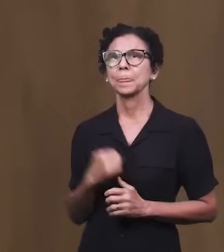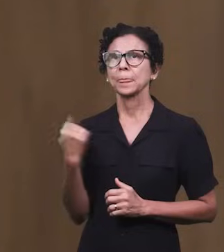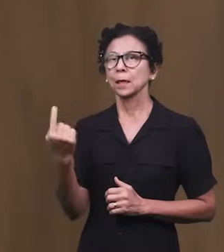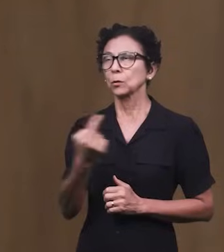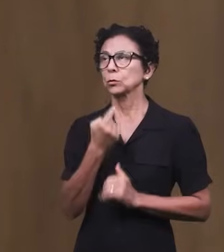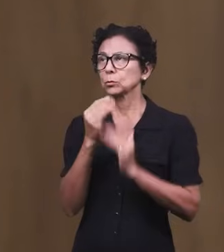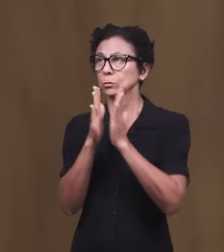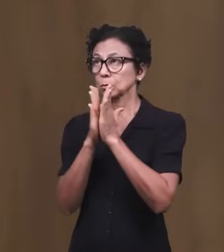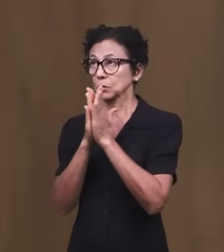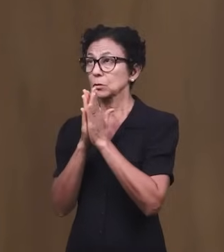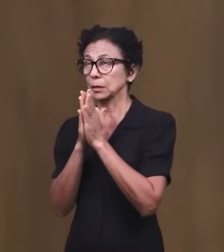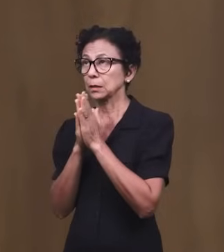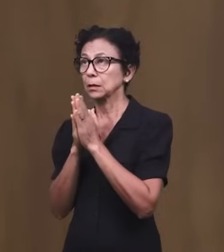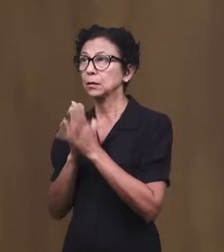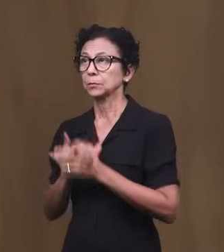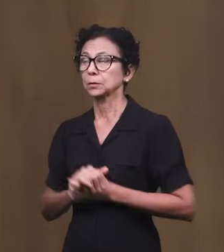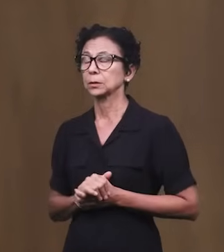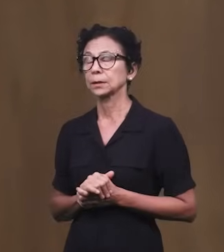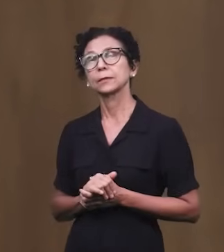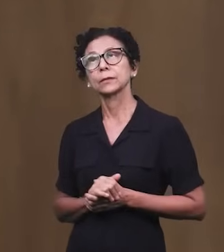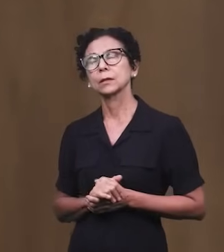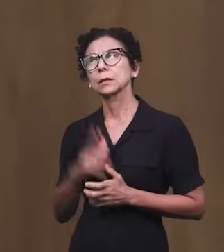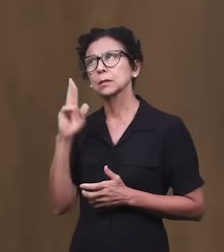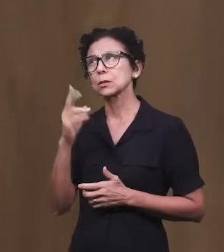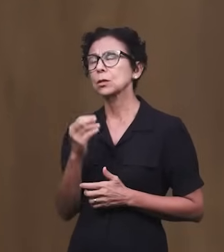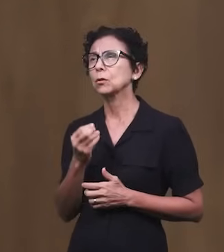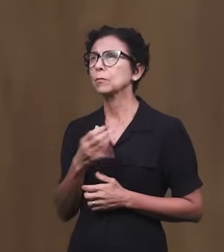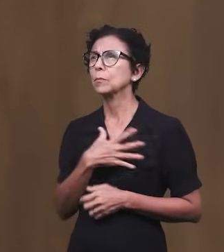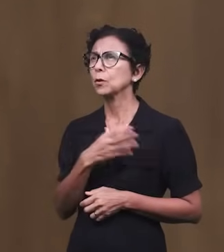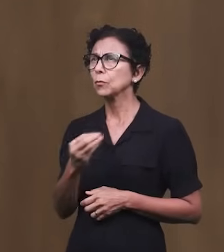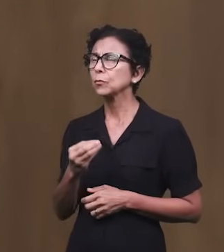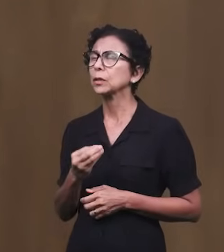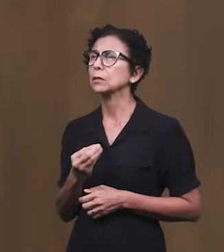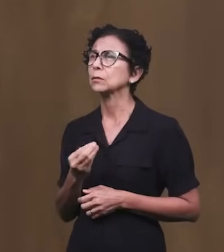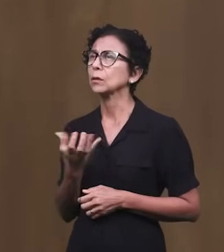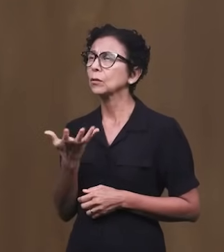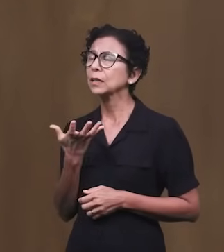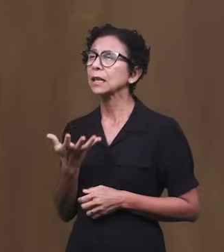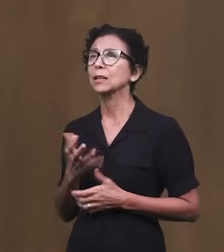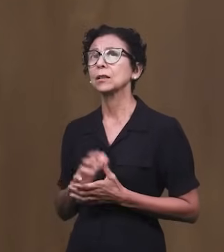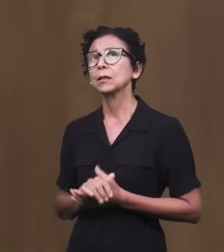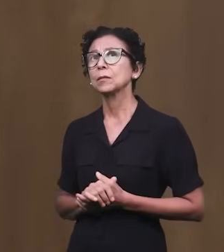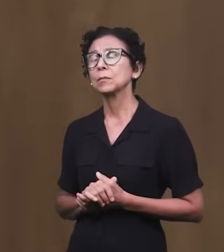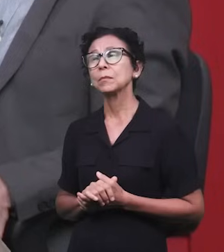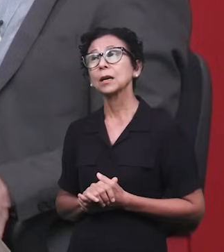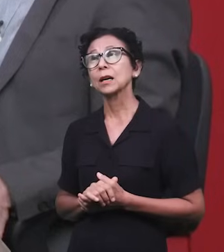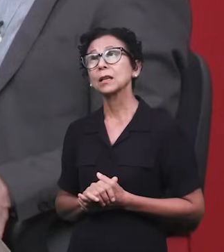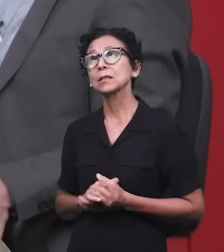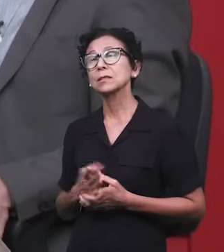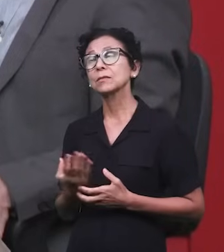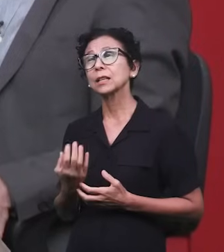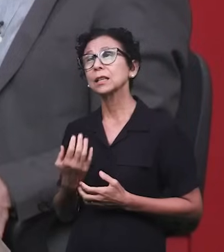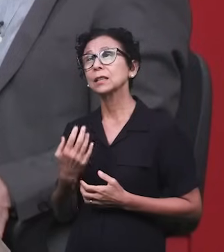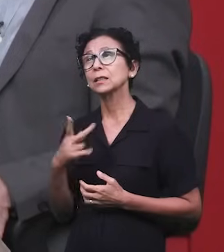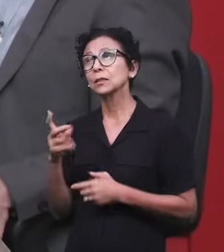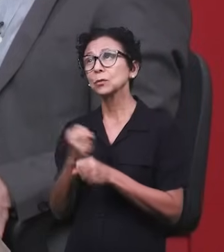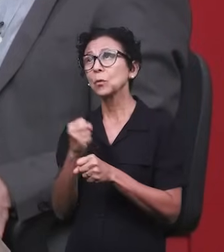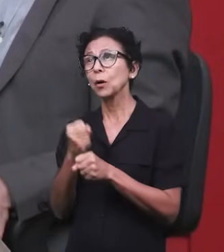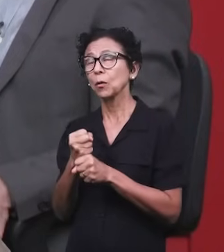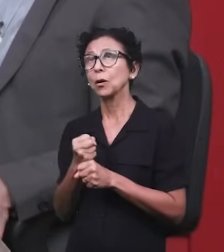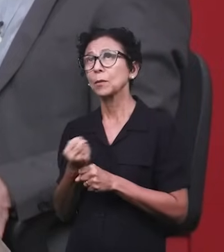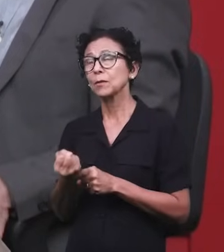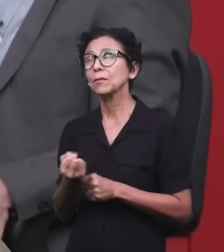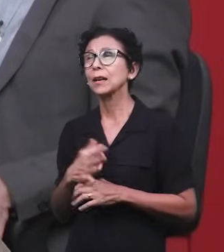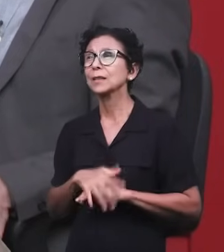vai ser bom para mim, vai ser bom para a tua obra? Se for bom para a tua obra, então atenda. Né? Porque às vezes nós oramos pedindo